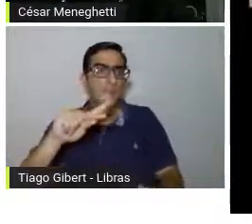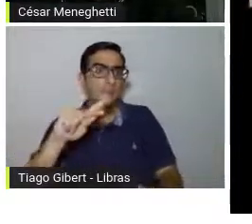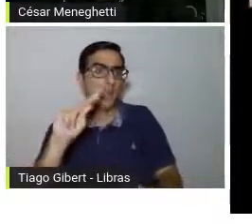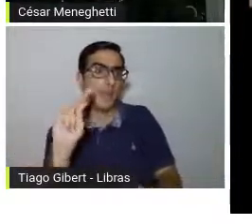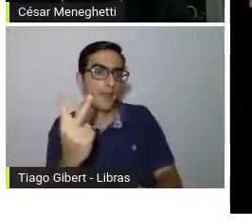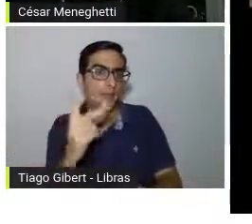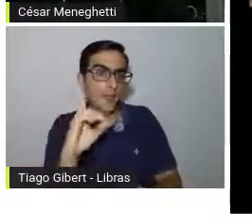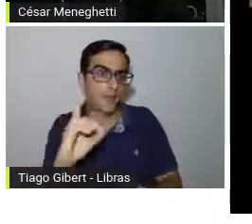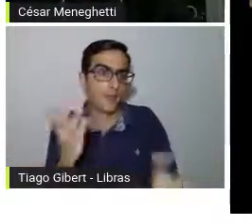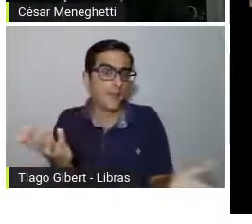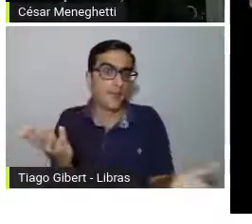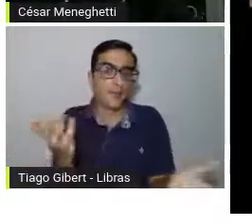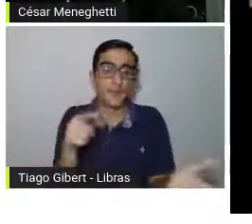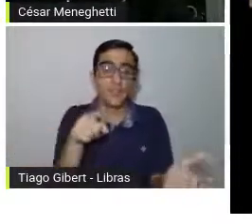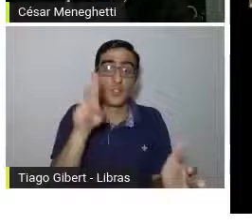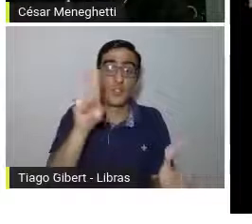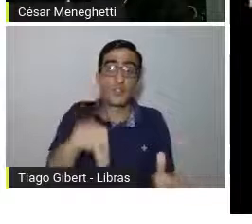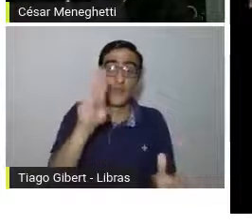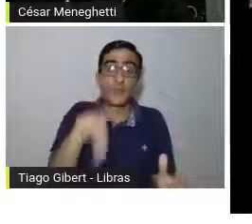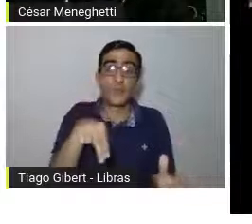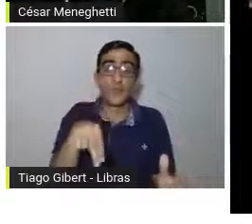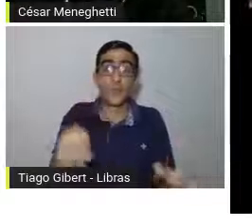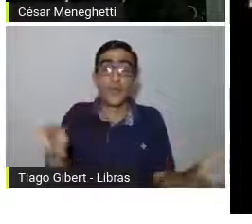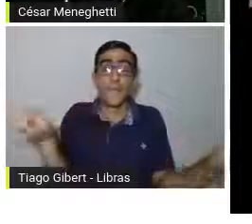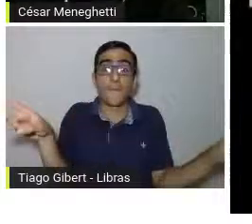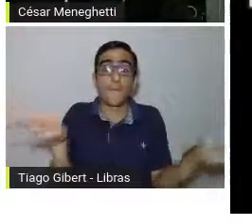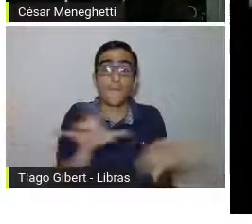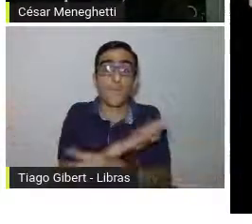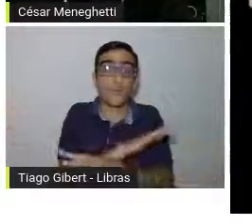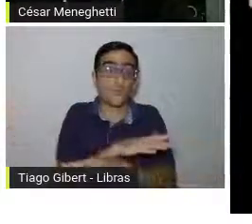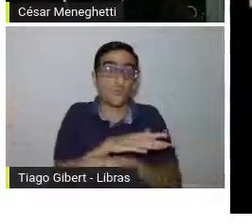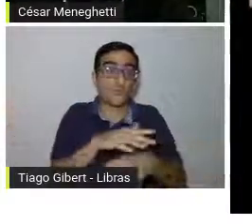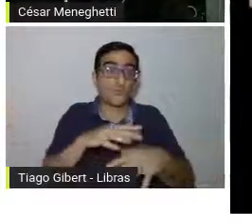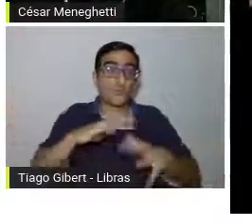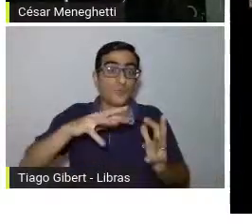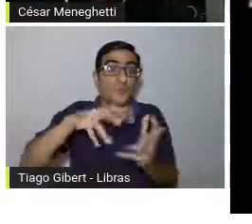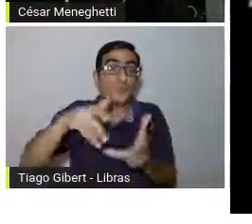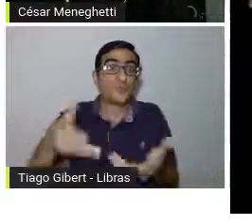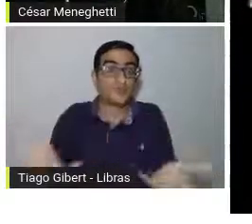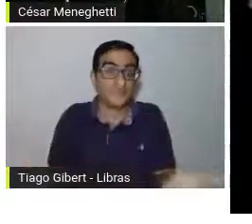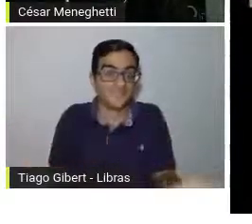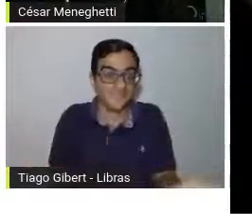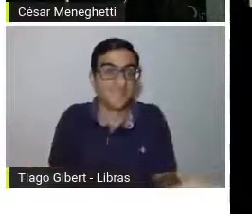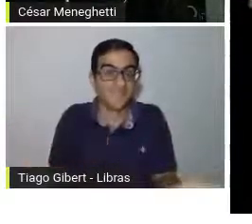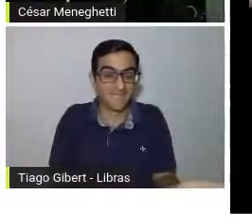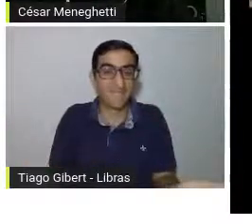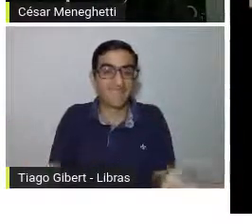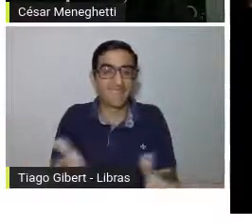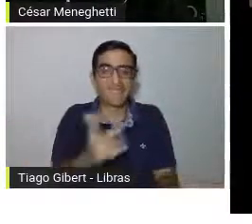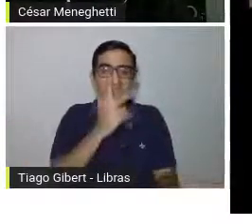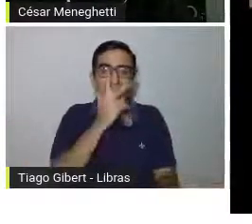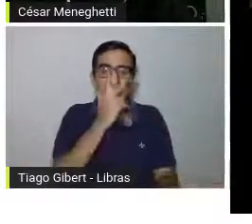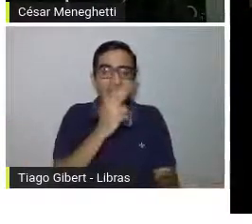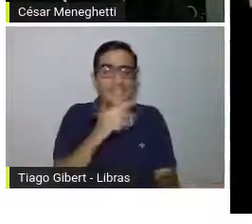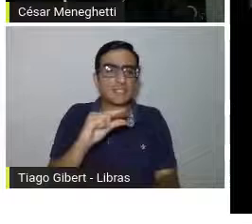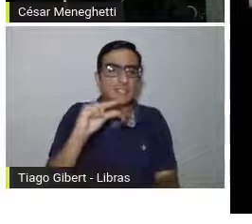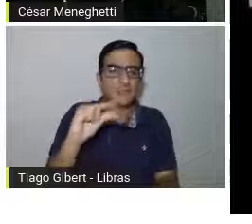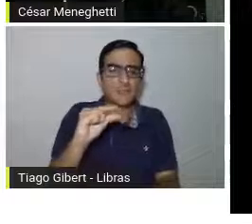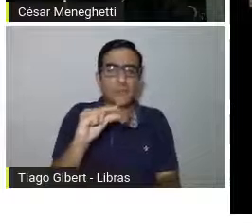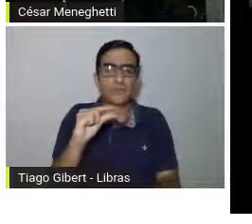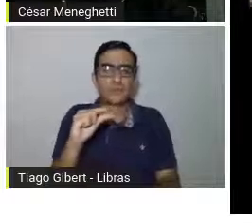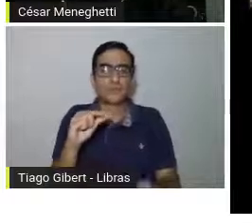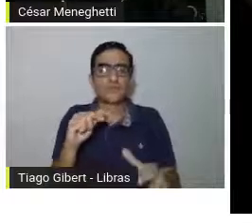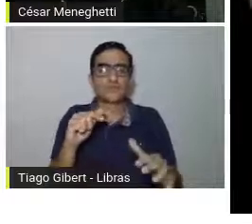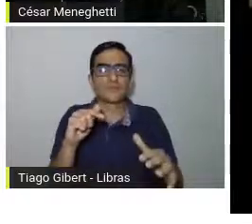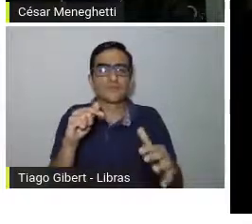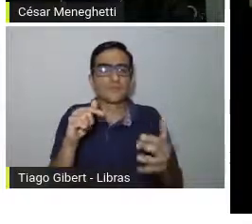está pronto para essa sociedade, para esse mundo. Então, é meio não uma crítica, mas é